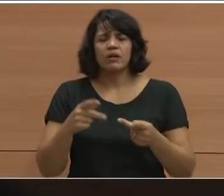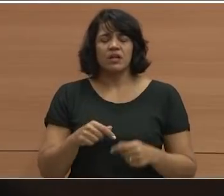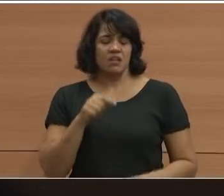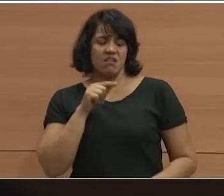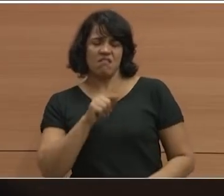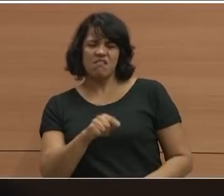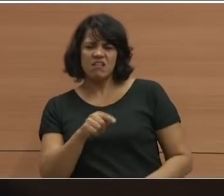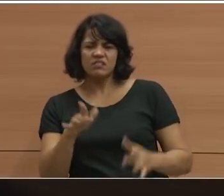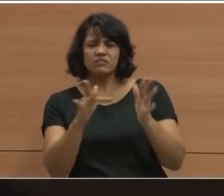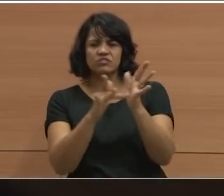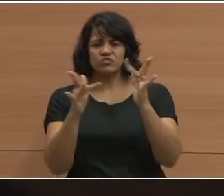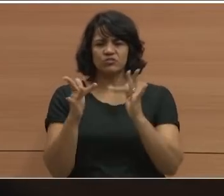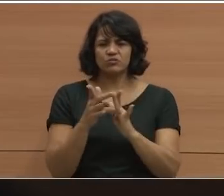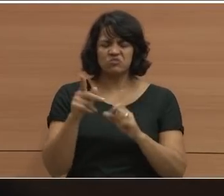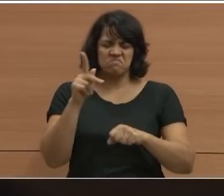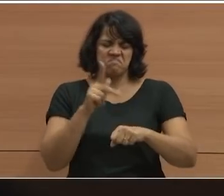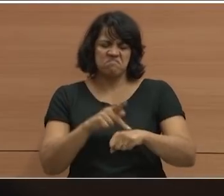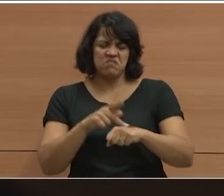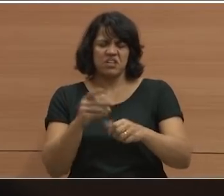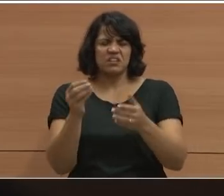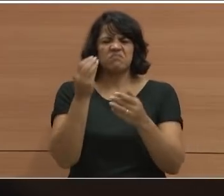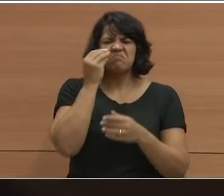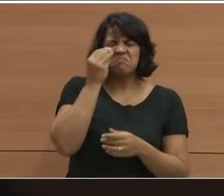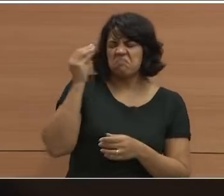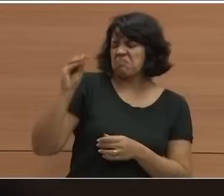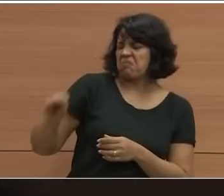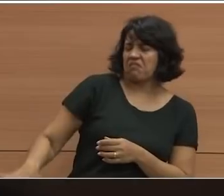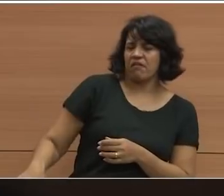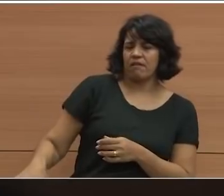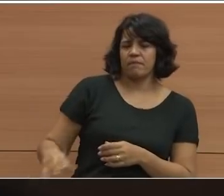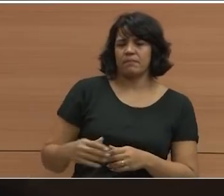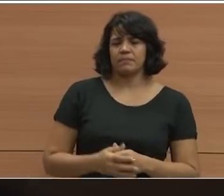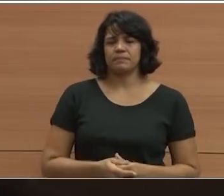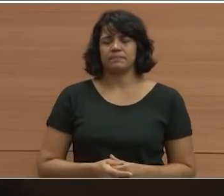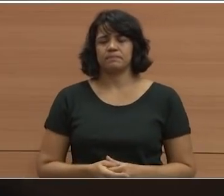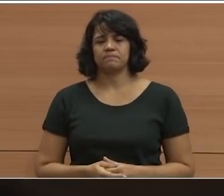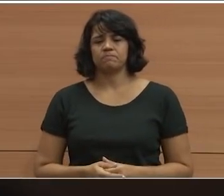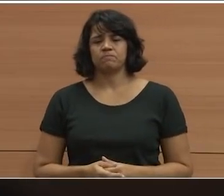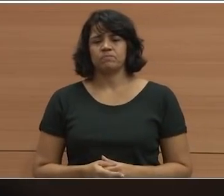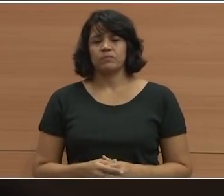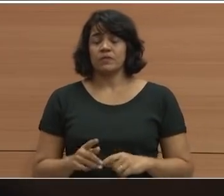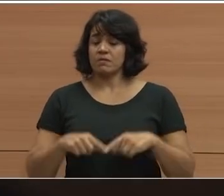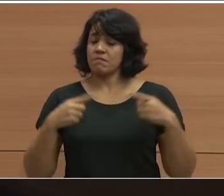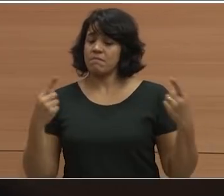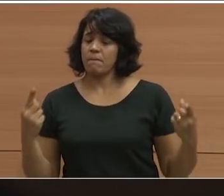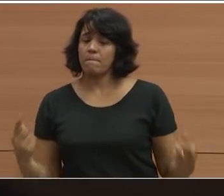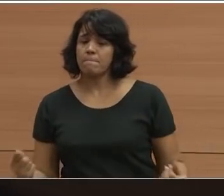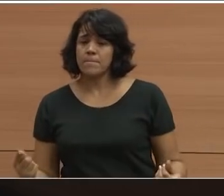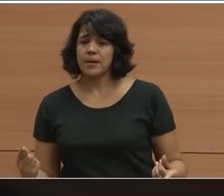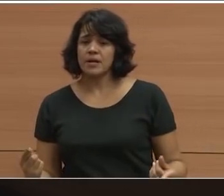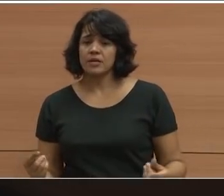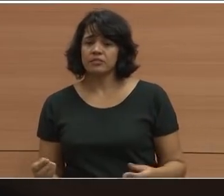pedra rejeitada por vós, os construtores, a qual se tornou a pedra angular.